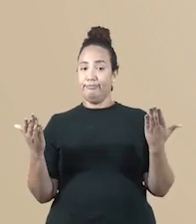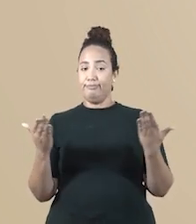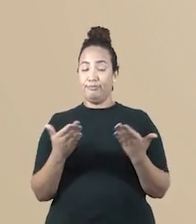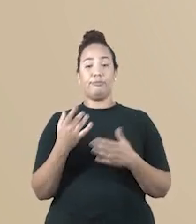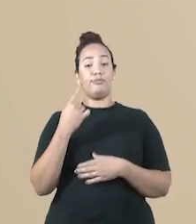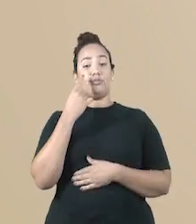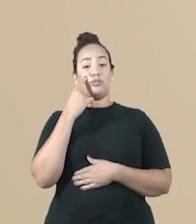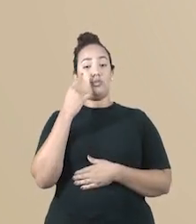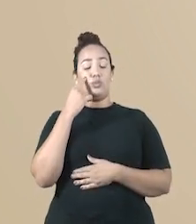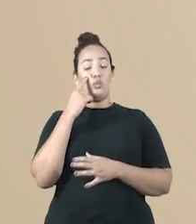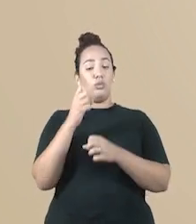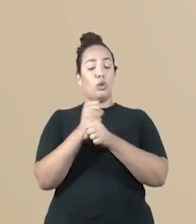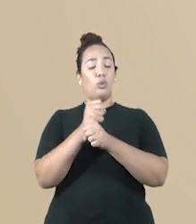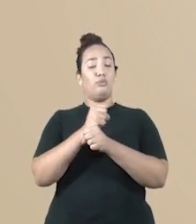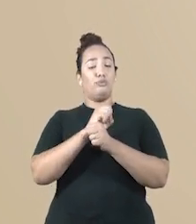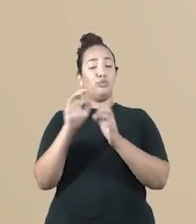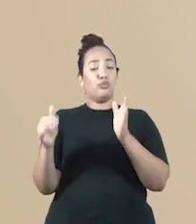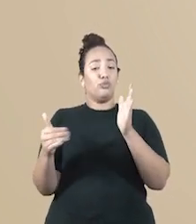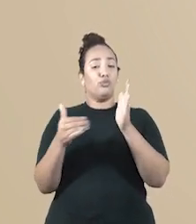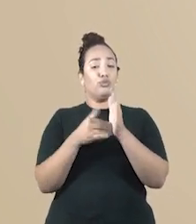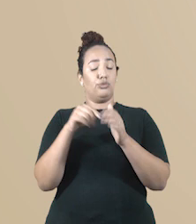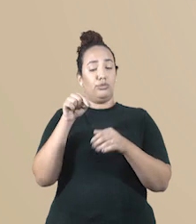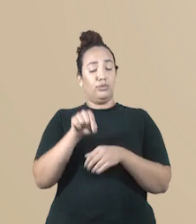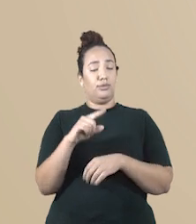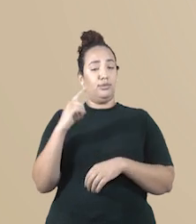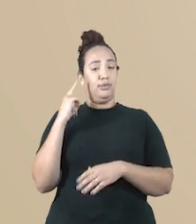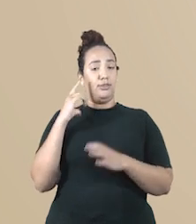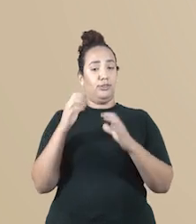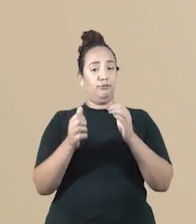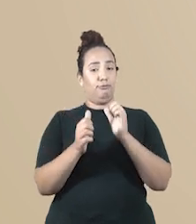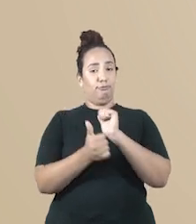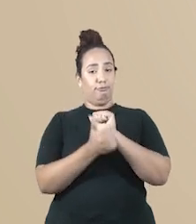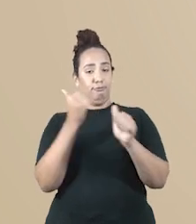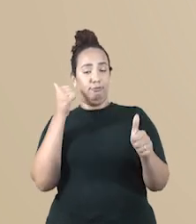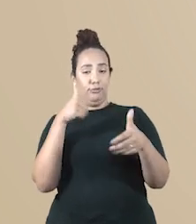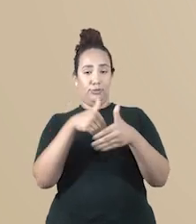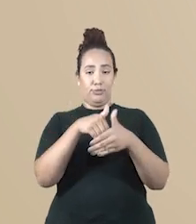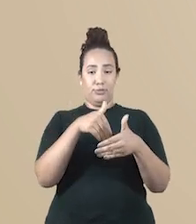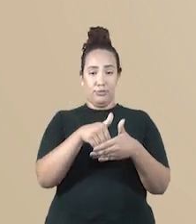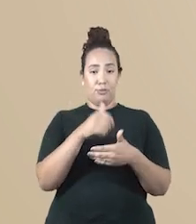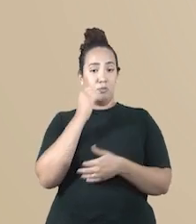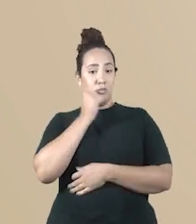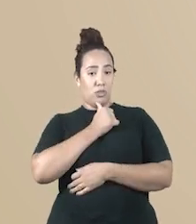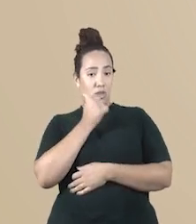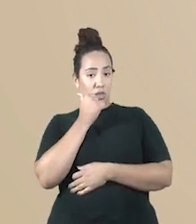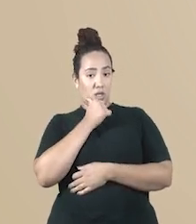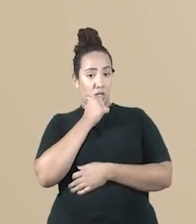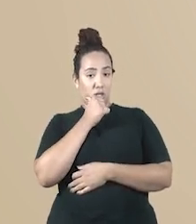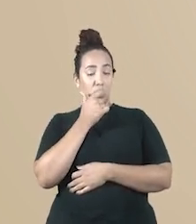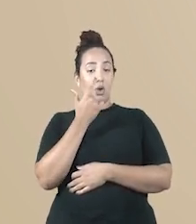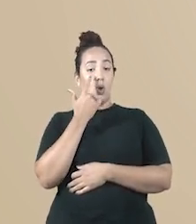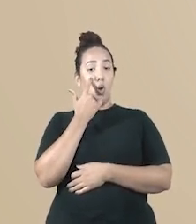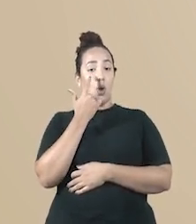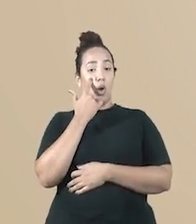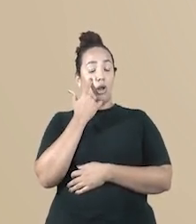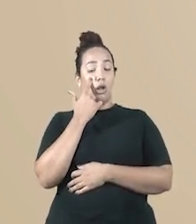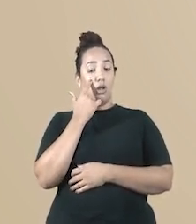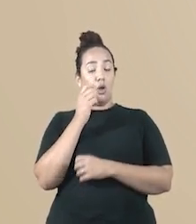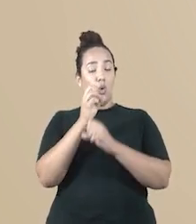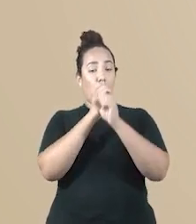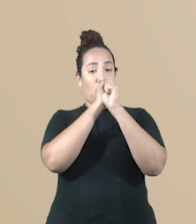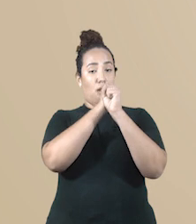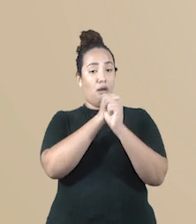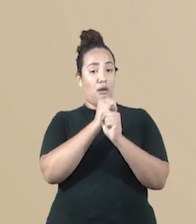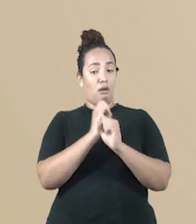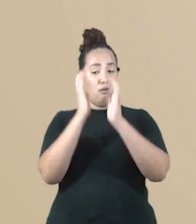Agora, para identificar o último ano em que aconteceu a Copa do Mundo Feminina, nós podemos procurar na coluna